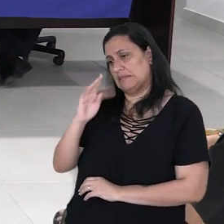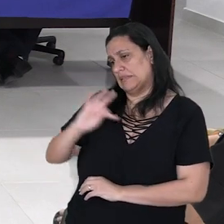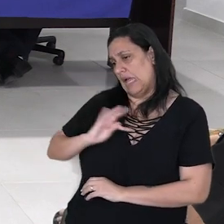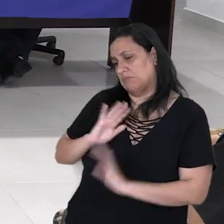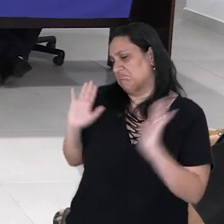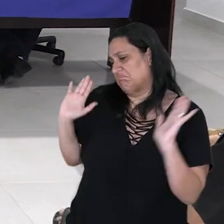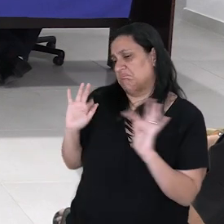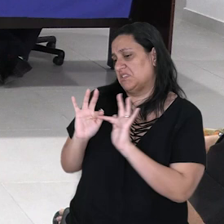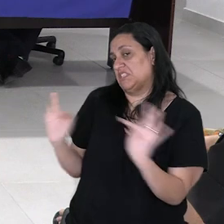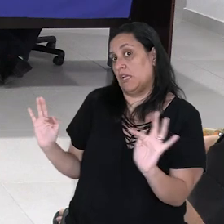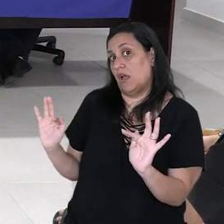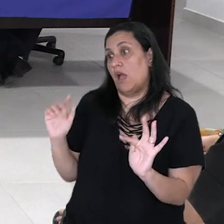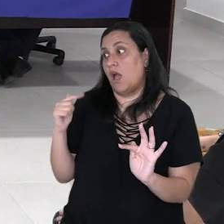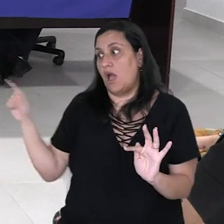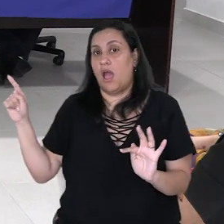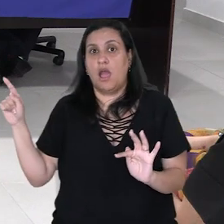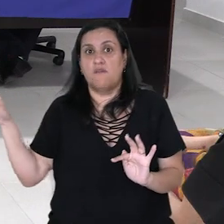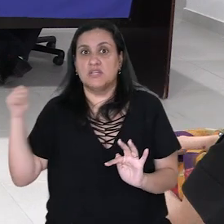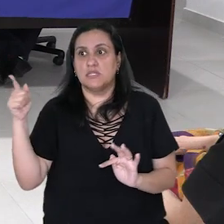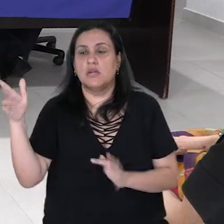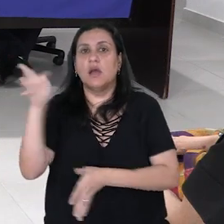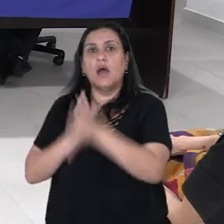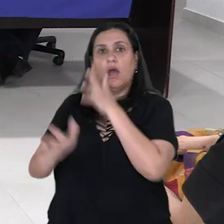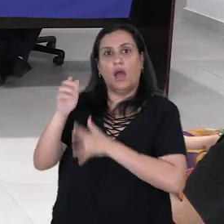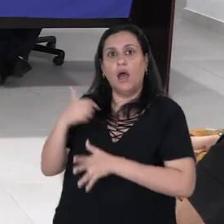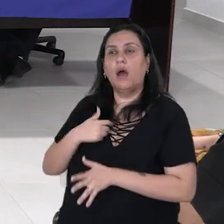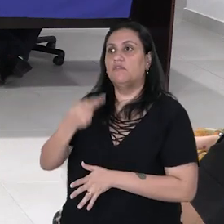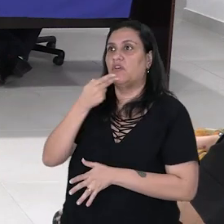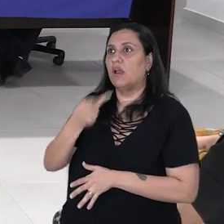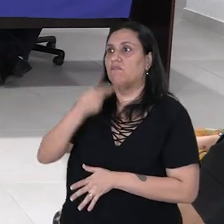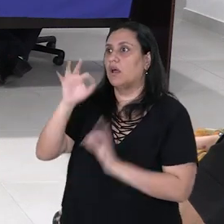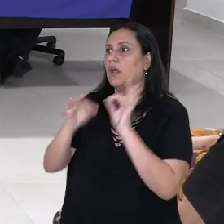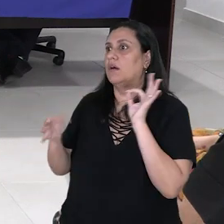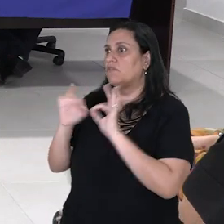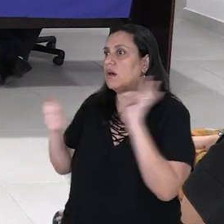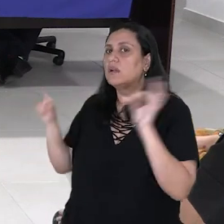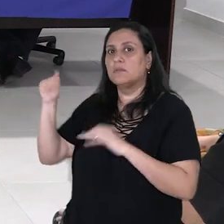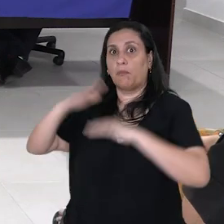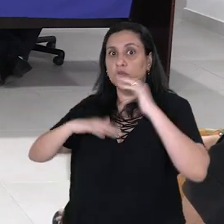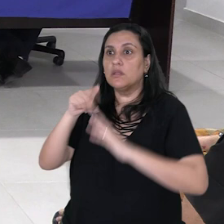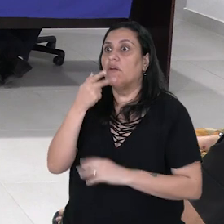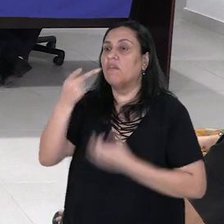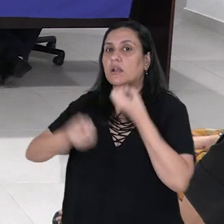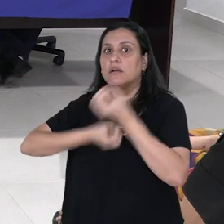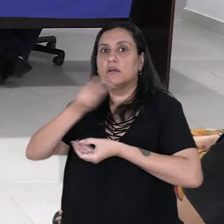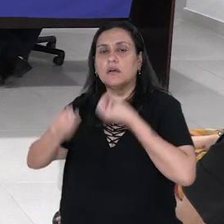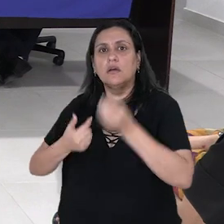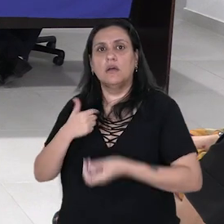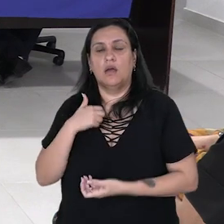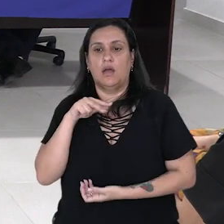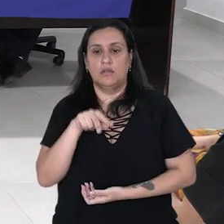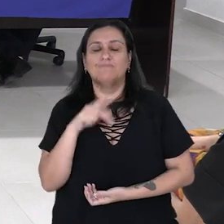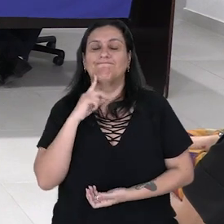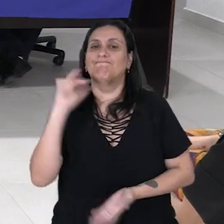técnico. Neste evento, escutando vocês falando, e principalmente agora essas últimas palavras,